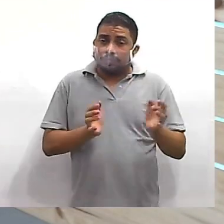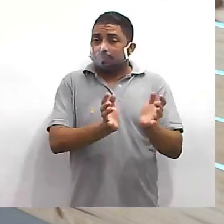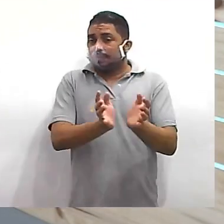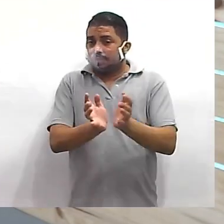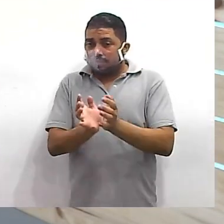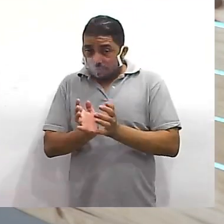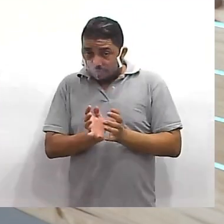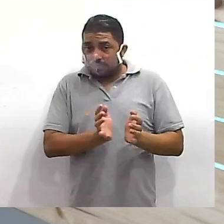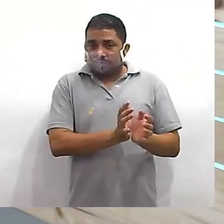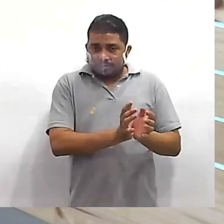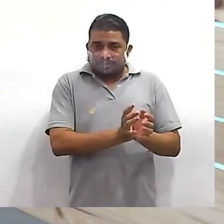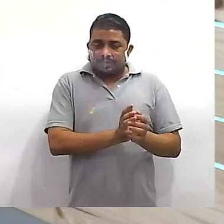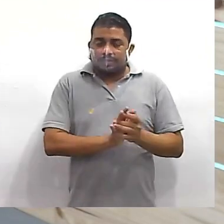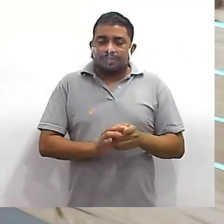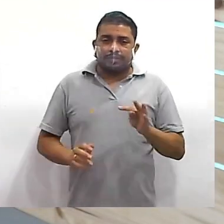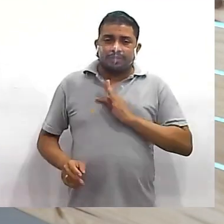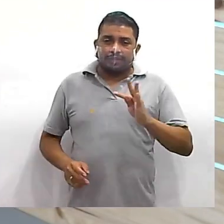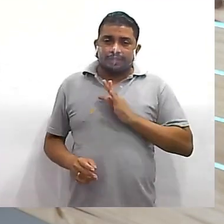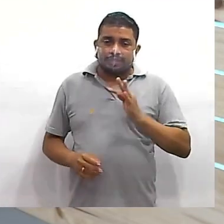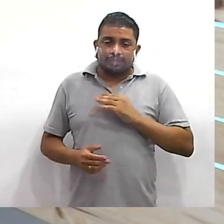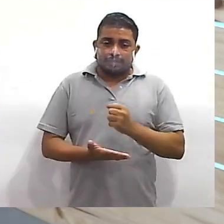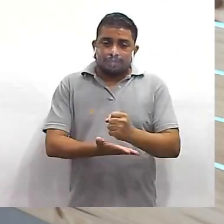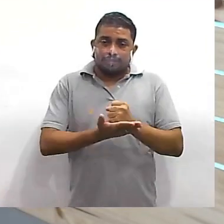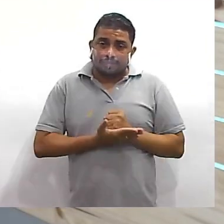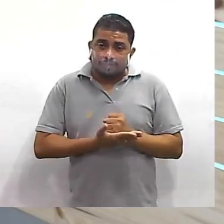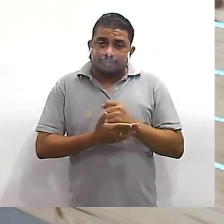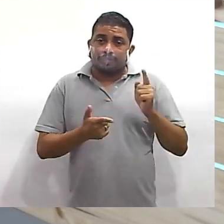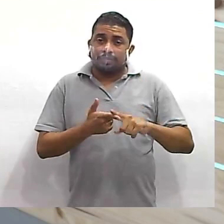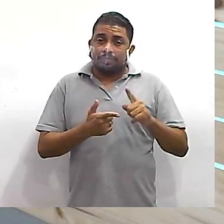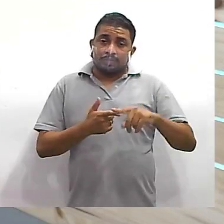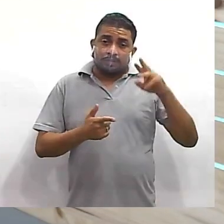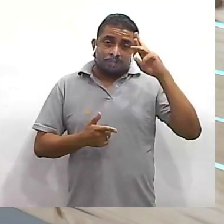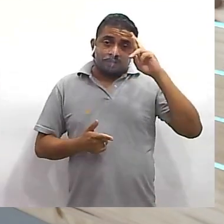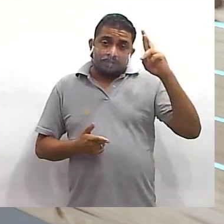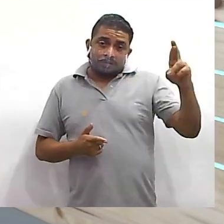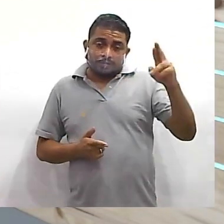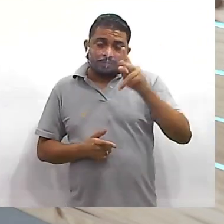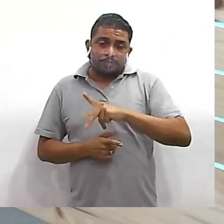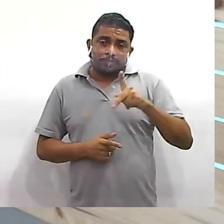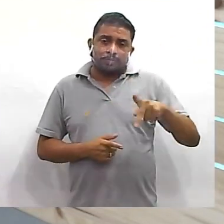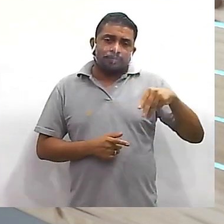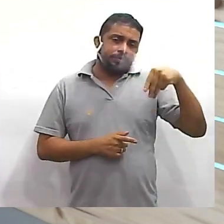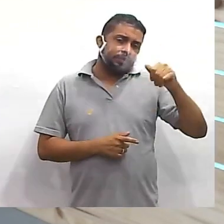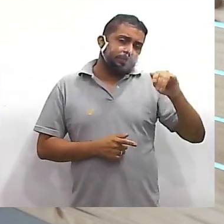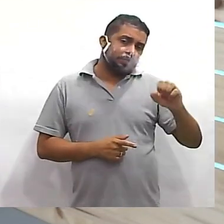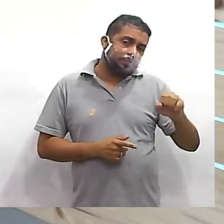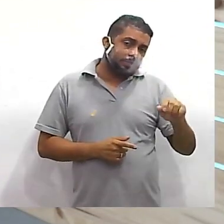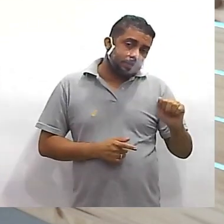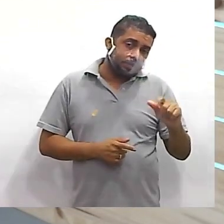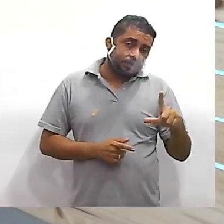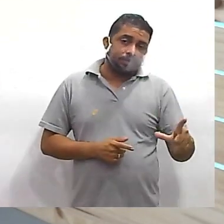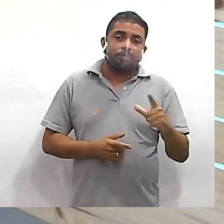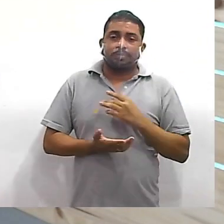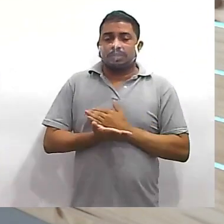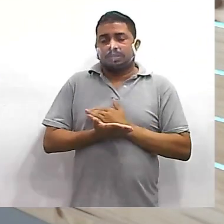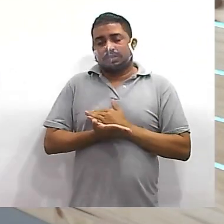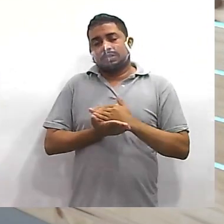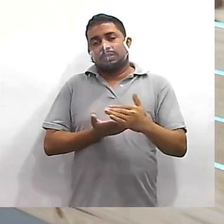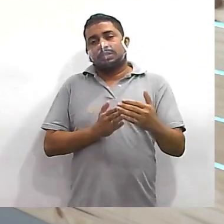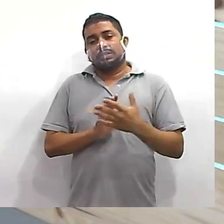pela disponibilidade, né, de nos ajudar, ao pessoal da direção, em nome do professor Manuel, por essa iniciativa de